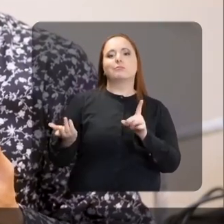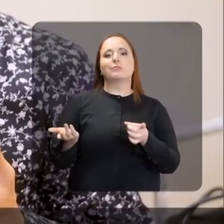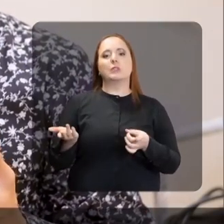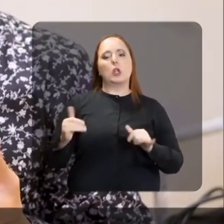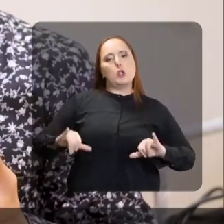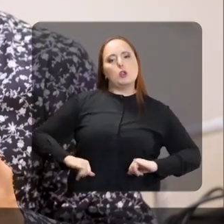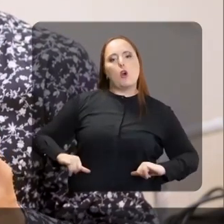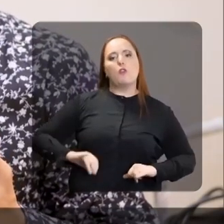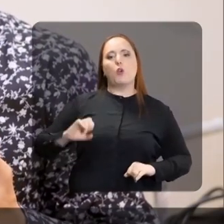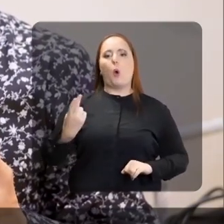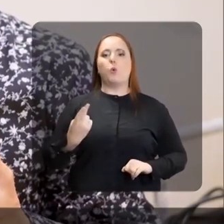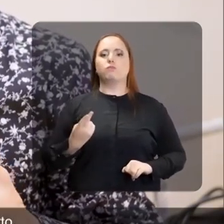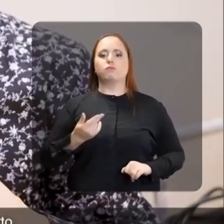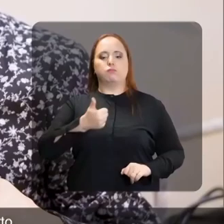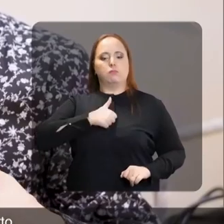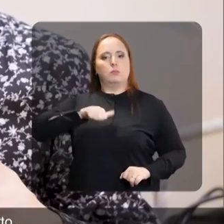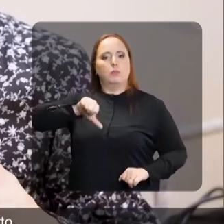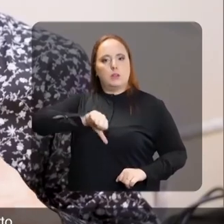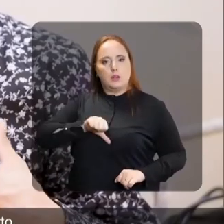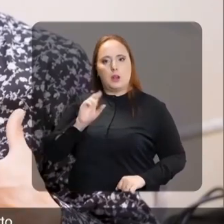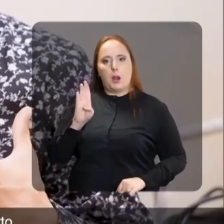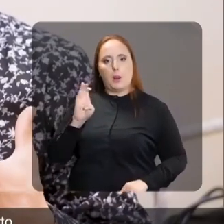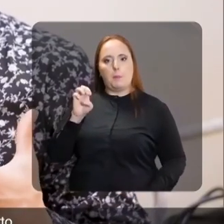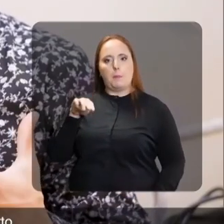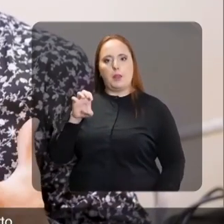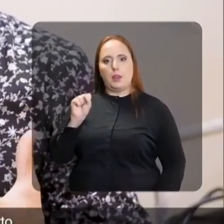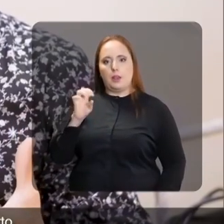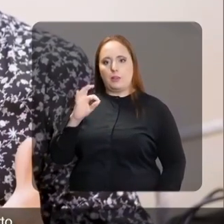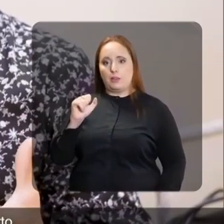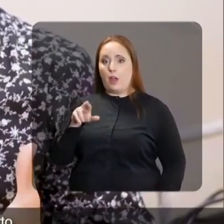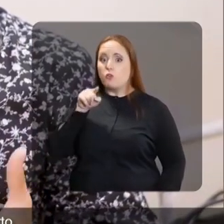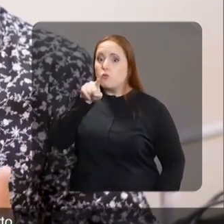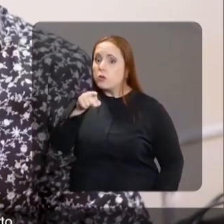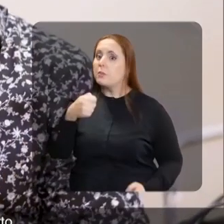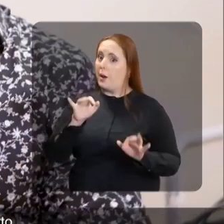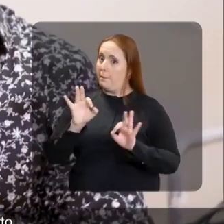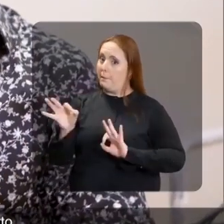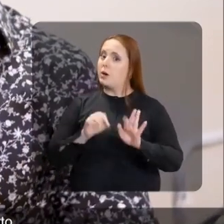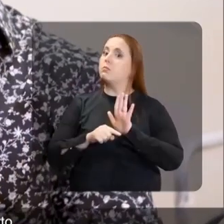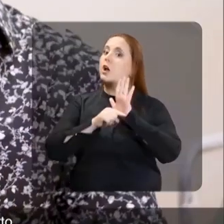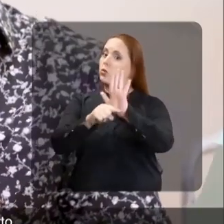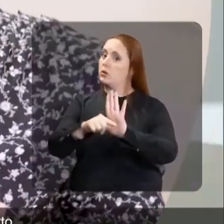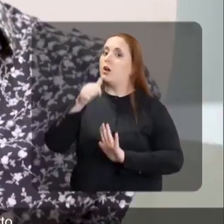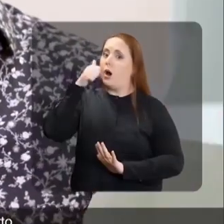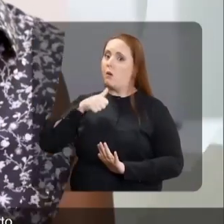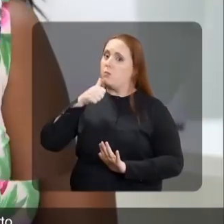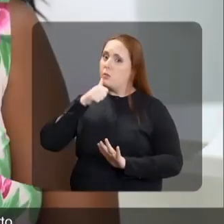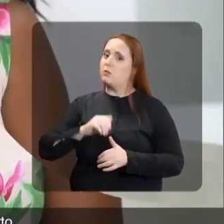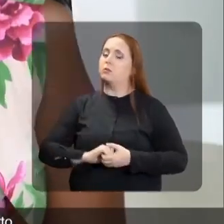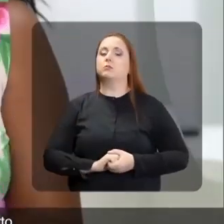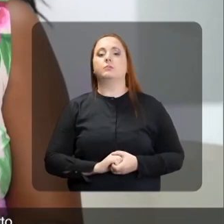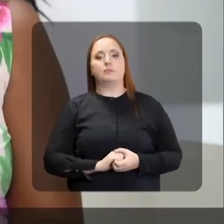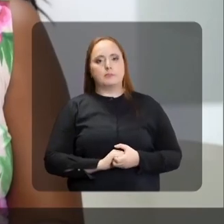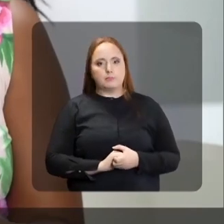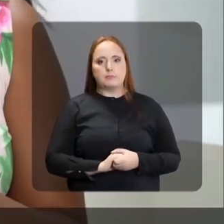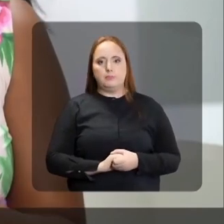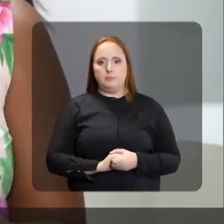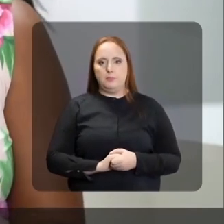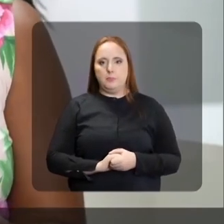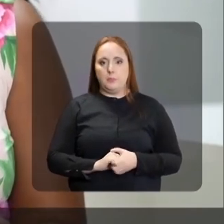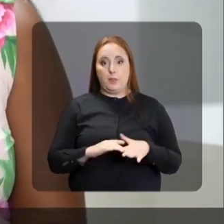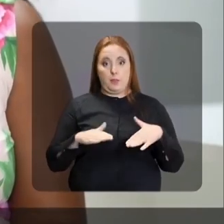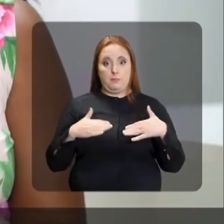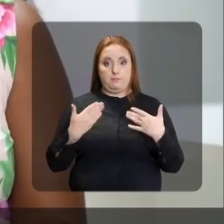sua autoestima, no seu bem-estar. Então você precisa estar preparado para conduzir ela pelo caminho certo. Então